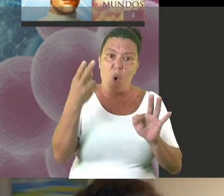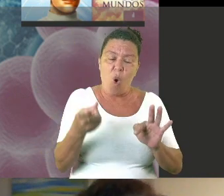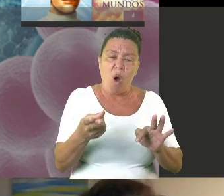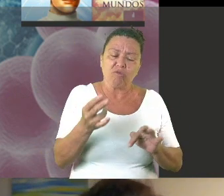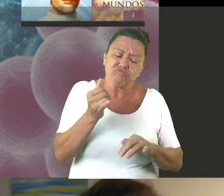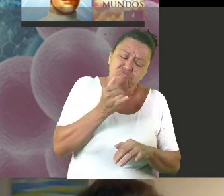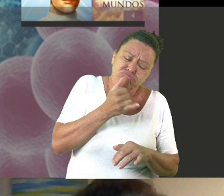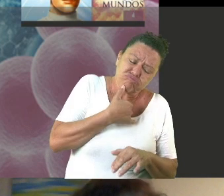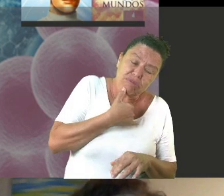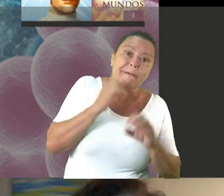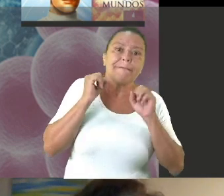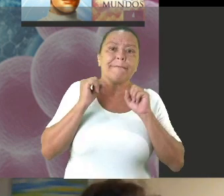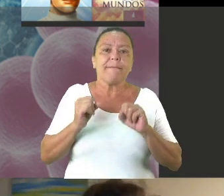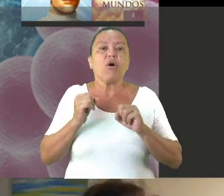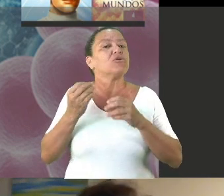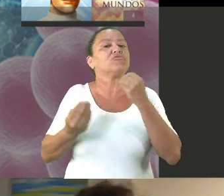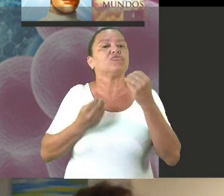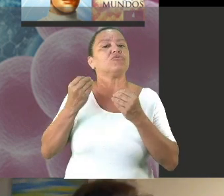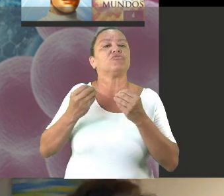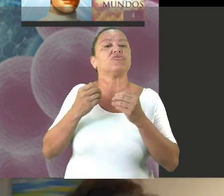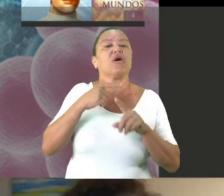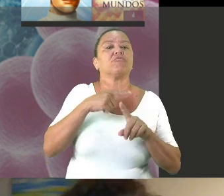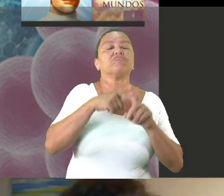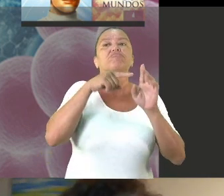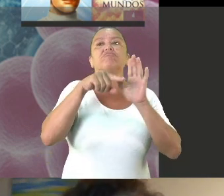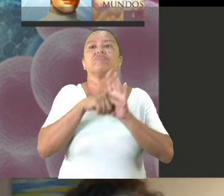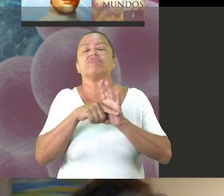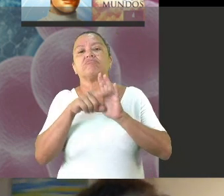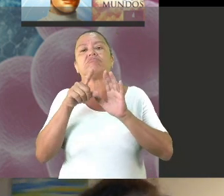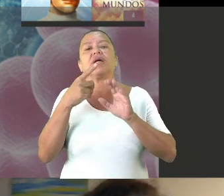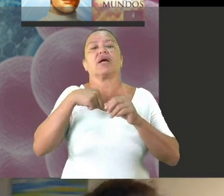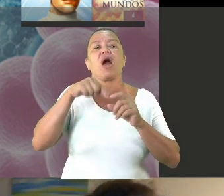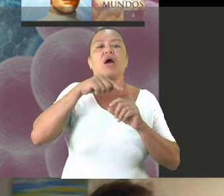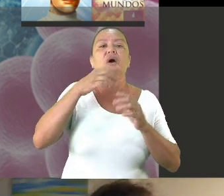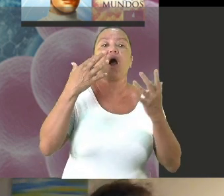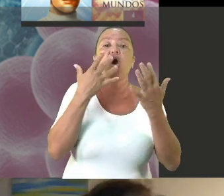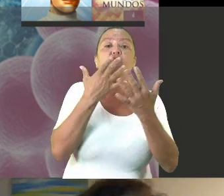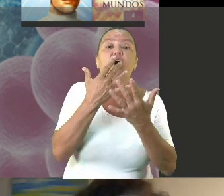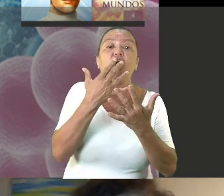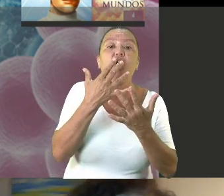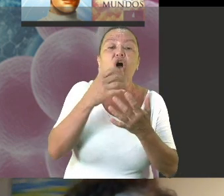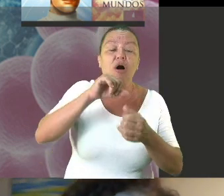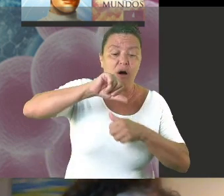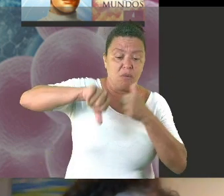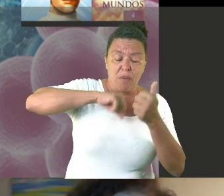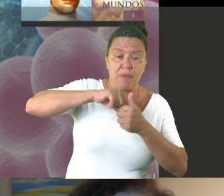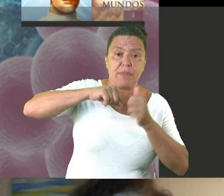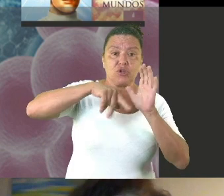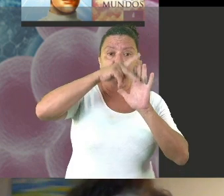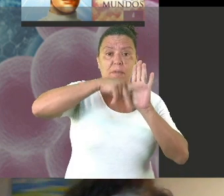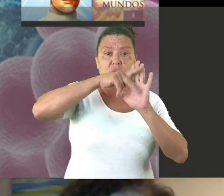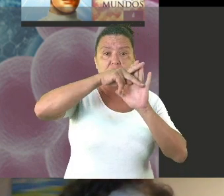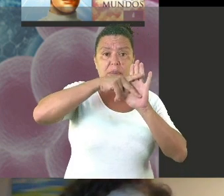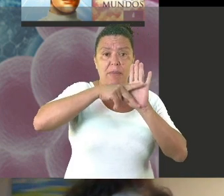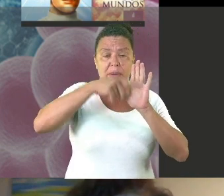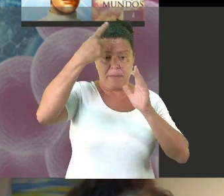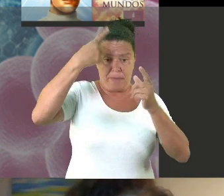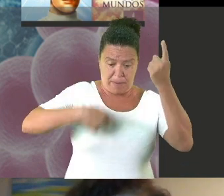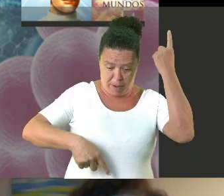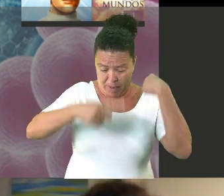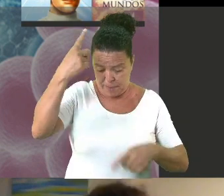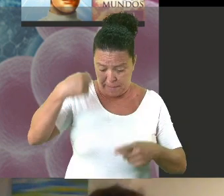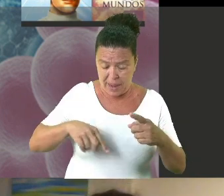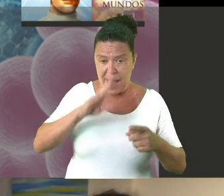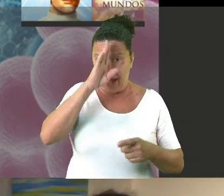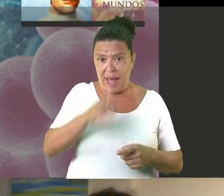infeliz, acentuar ou esbater a coloração dos programas que lhe indicam a